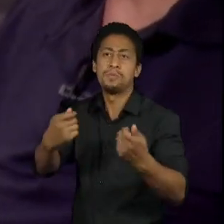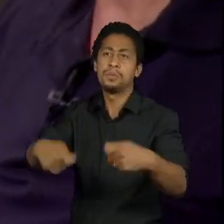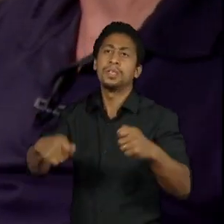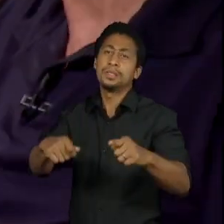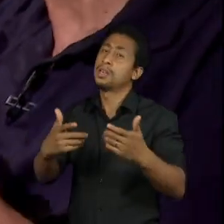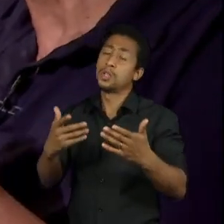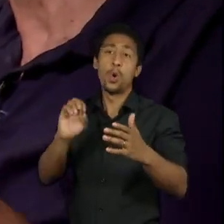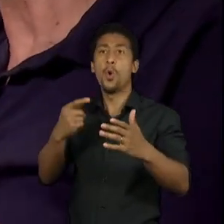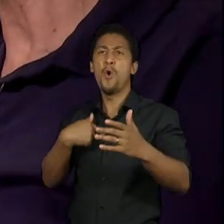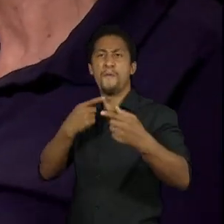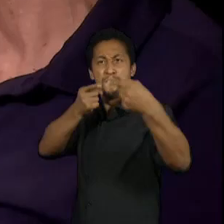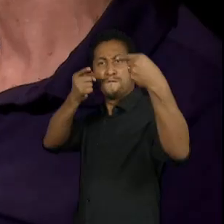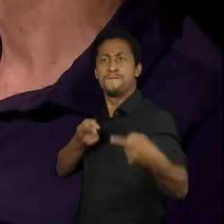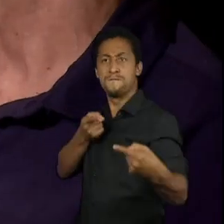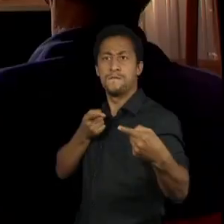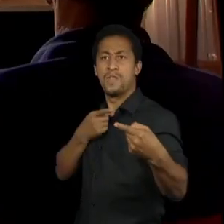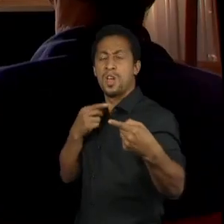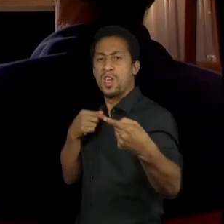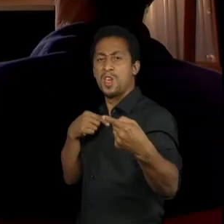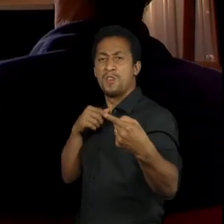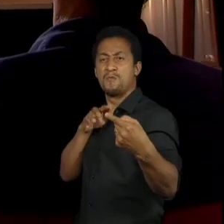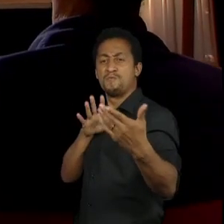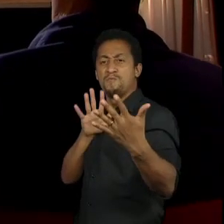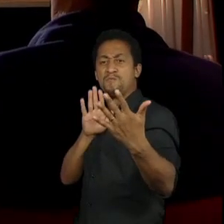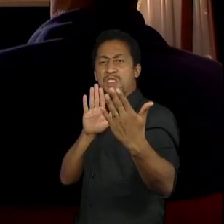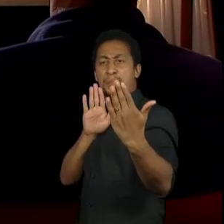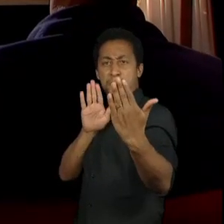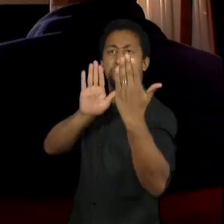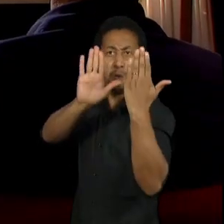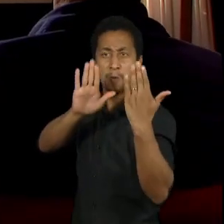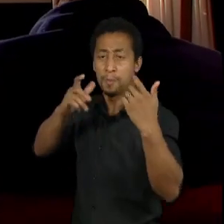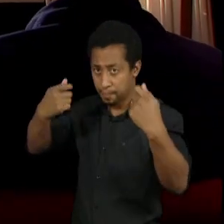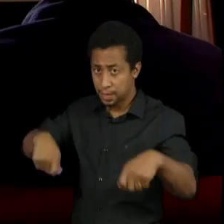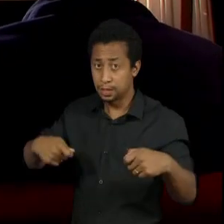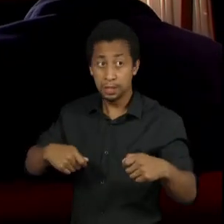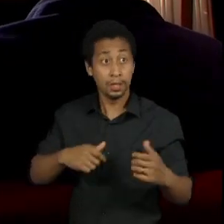ficar no lugar dele e eu aqui na posição do comando, é isso? Exatamente.